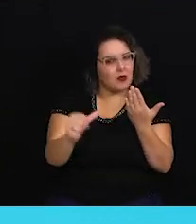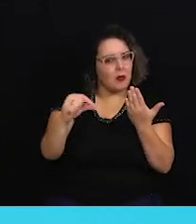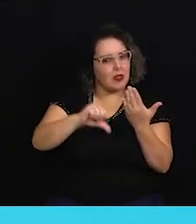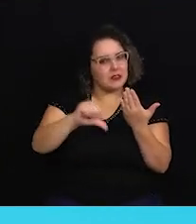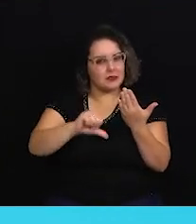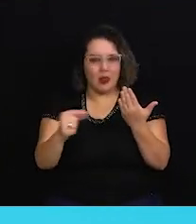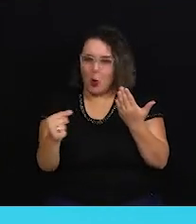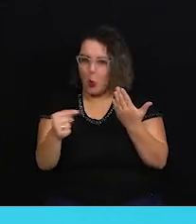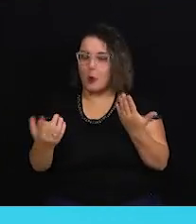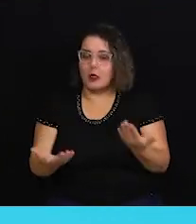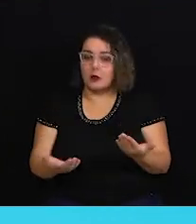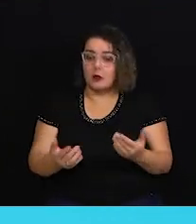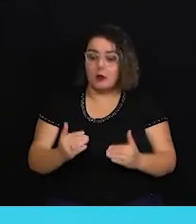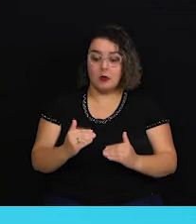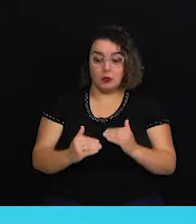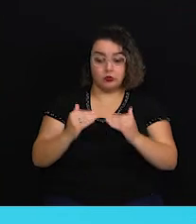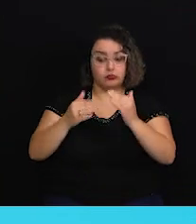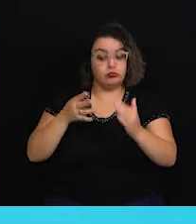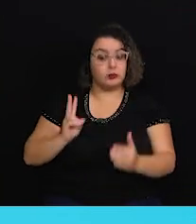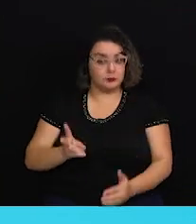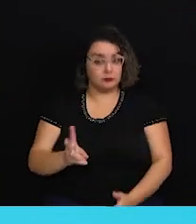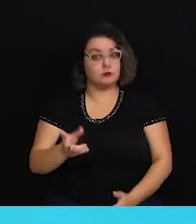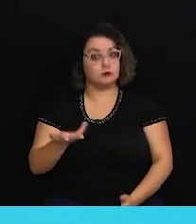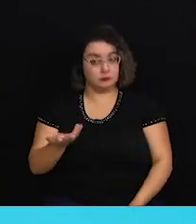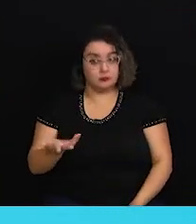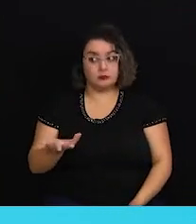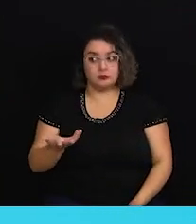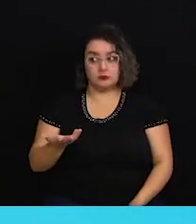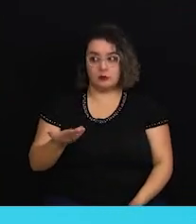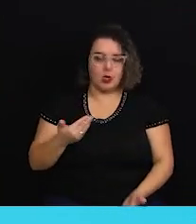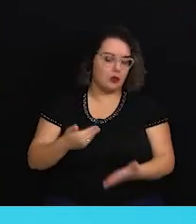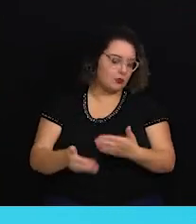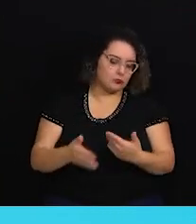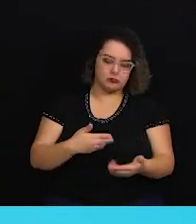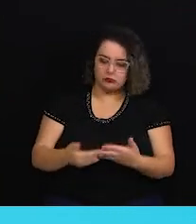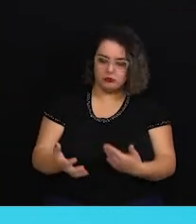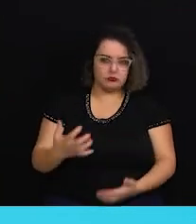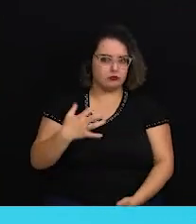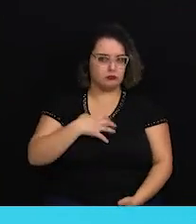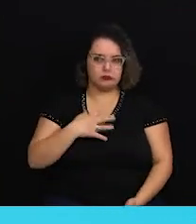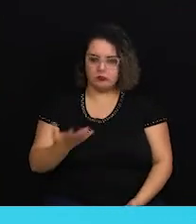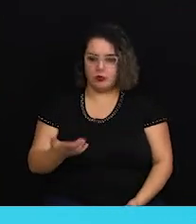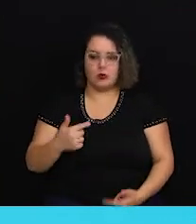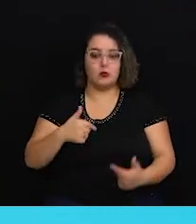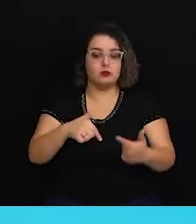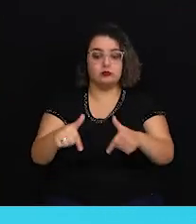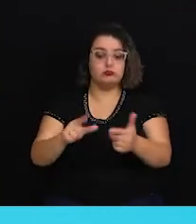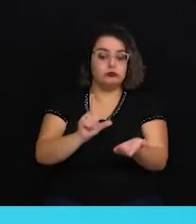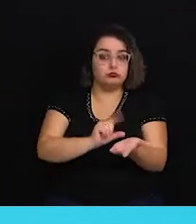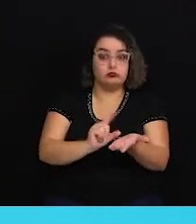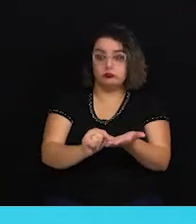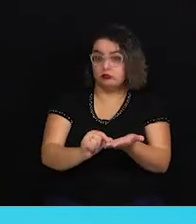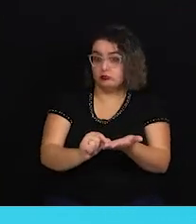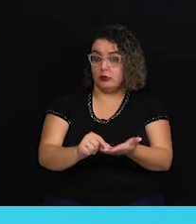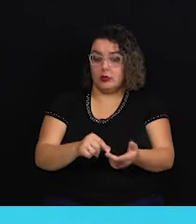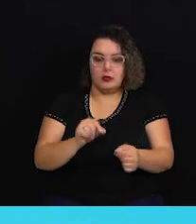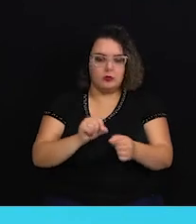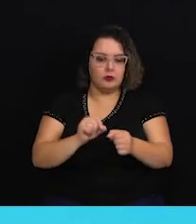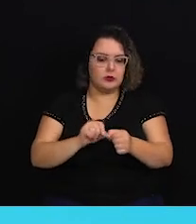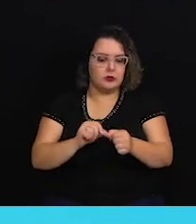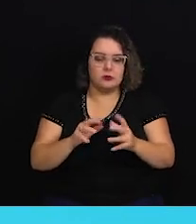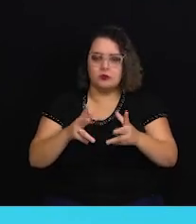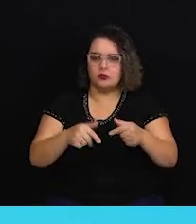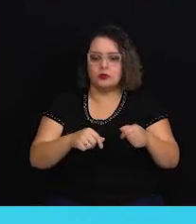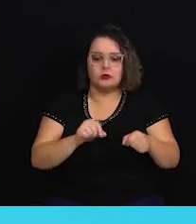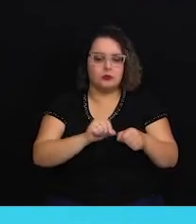realmente, é uma evolução contínua e, às vezes, a qualquer momento pode surgir, de repente, um trabalho desmentindo aquilo que a gente vem